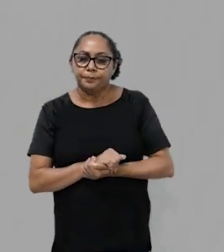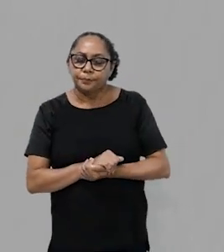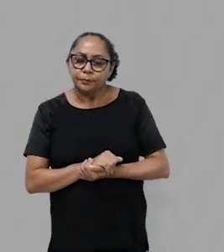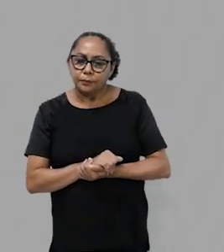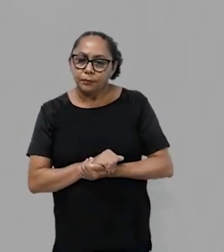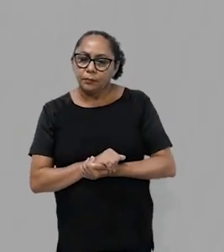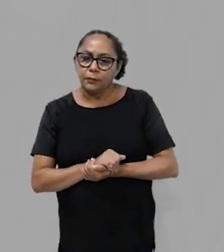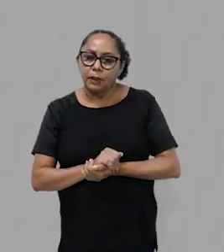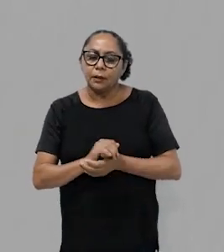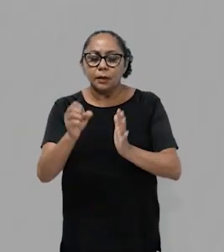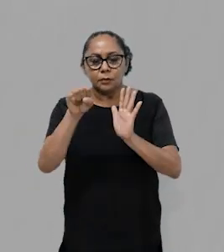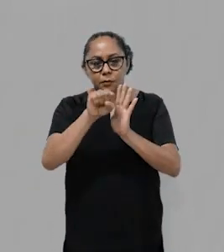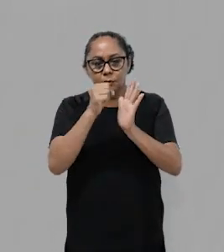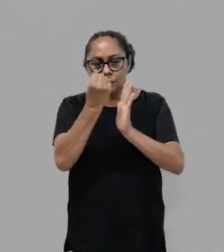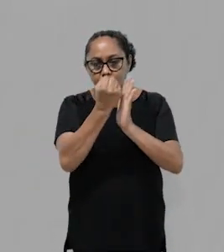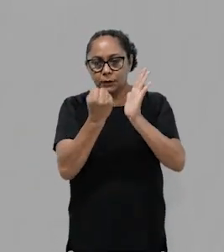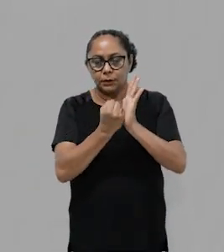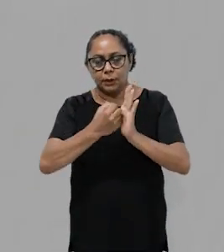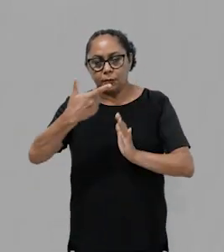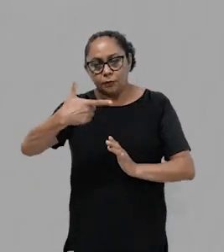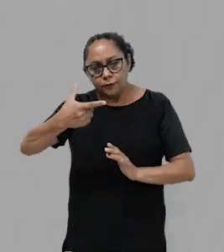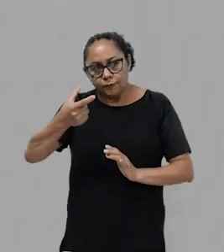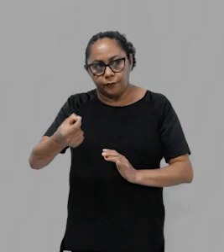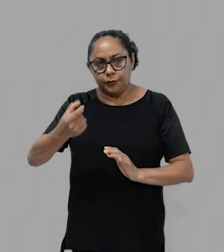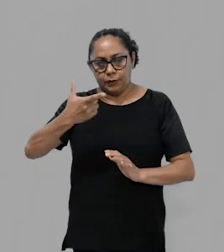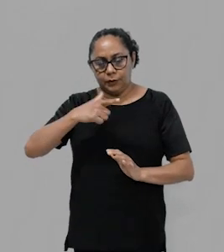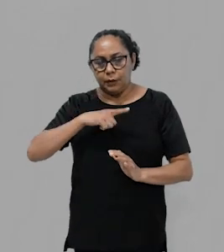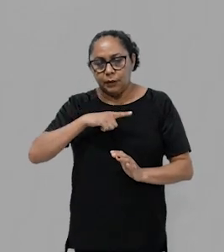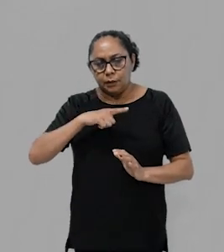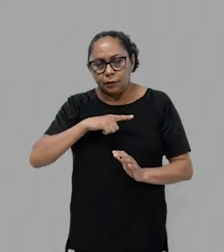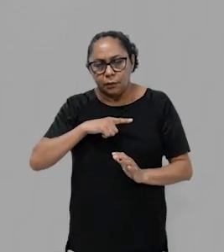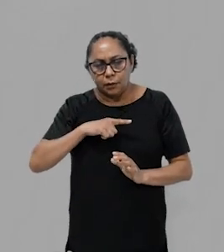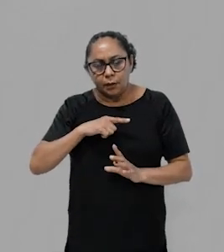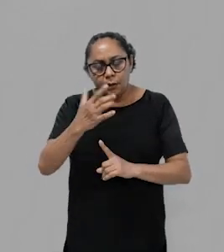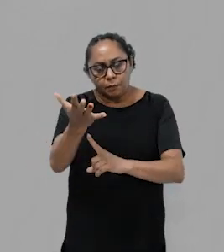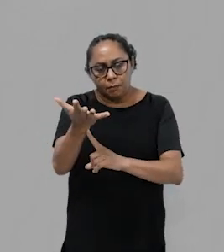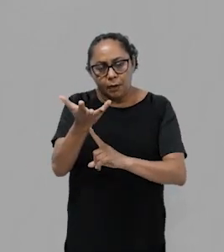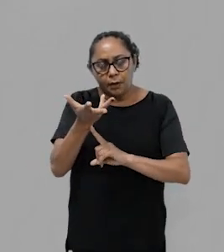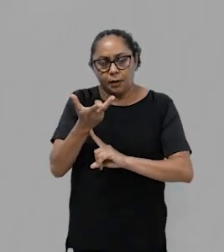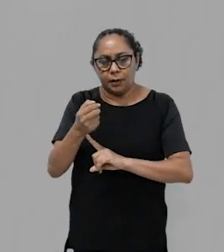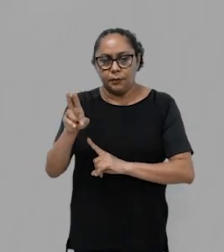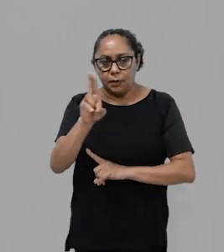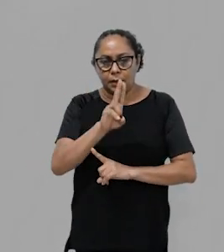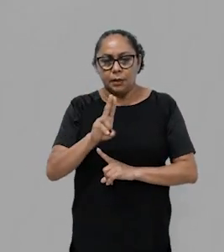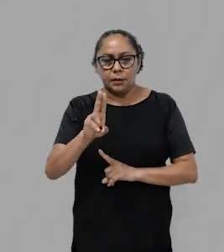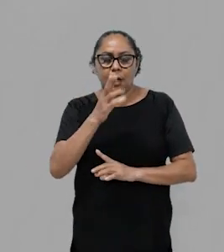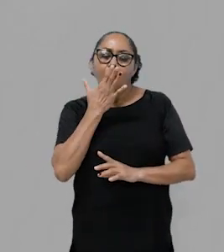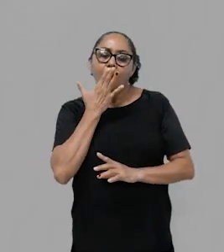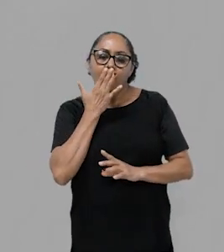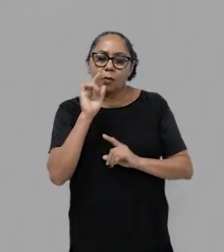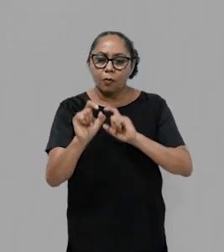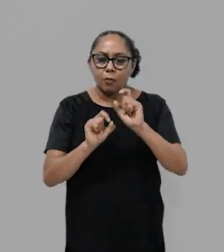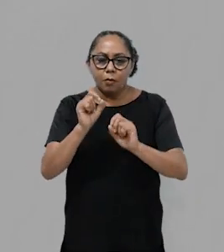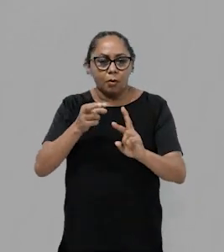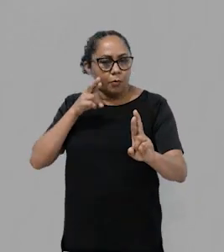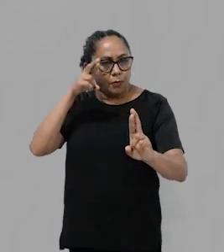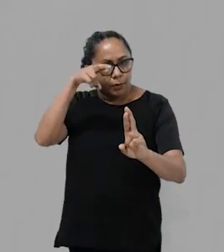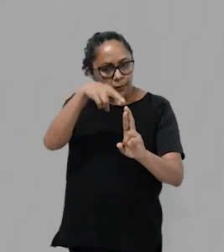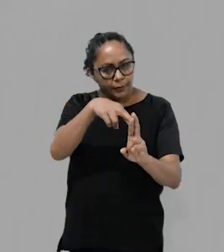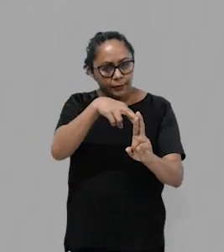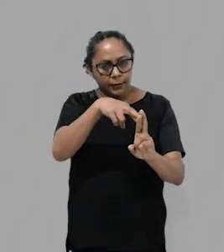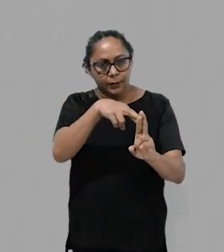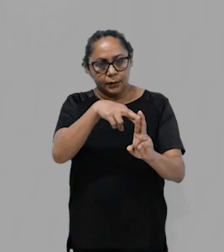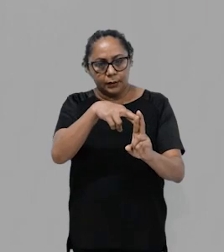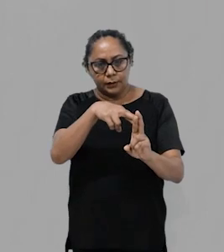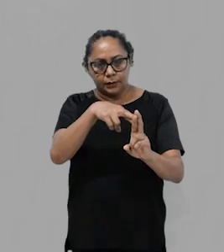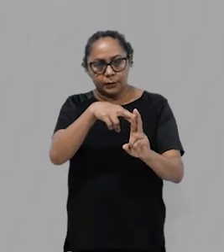aí, no século XX tem um estilo de arte que vai utilizar a cor como referência desse estilo,